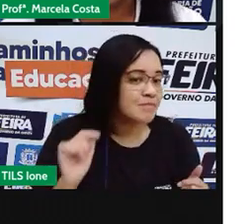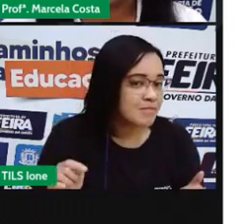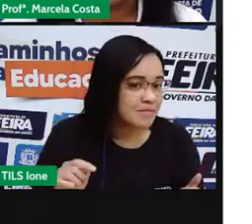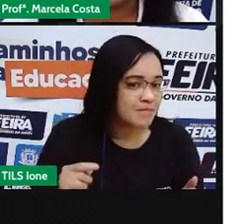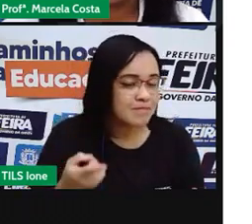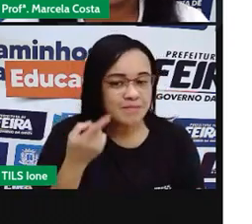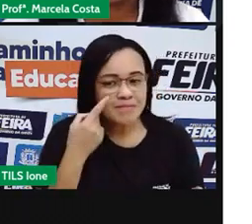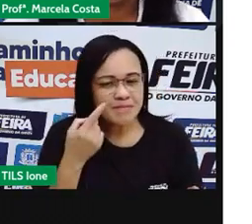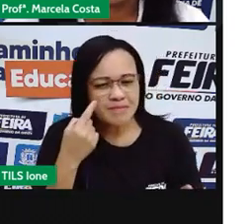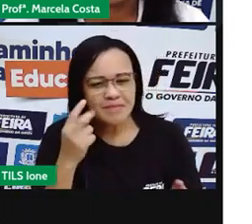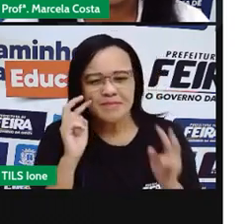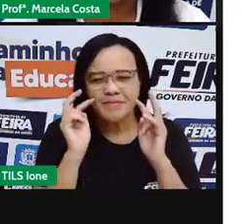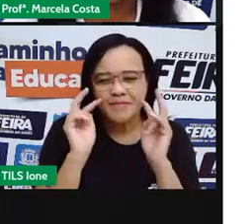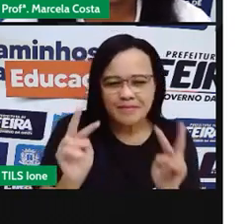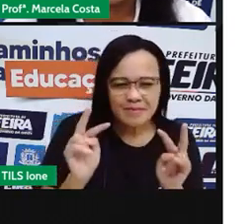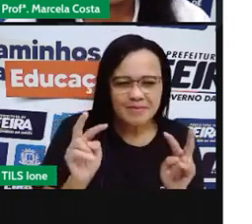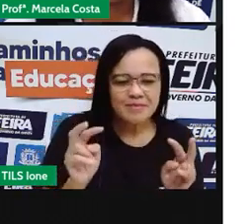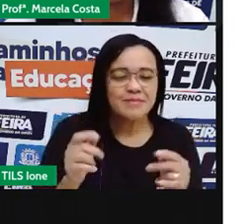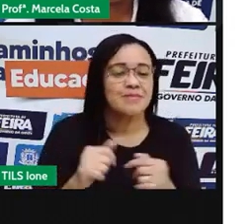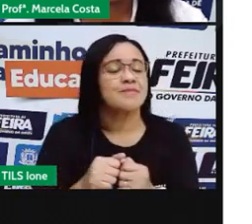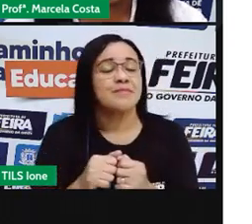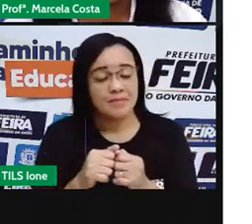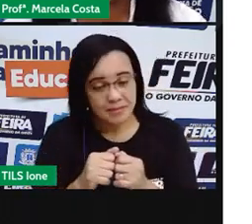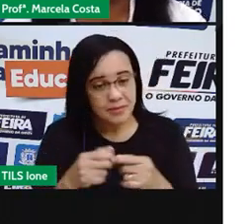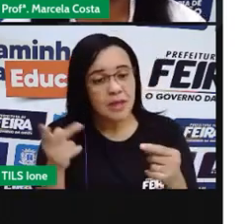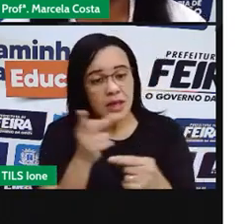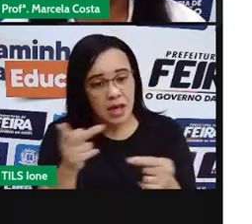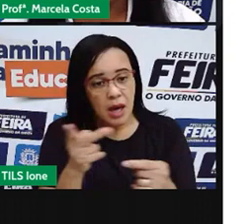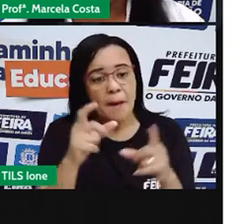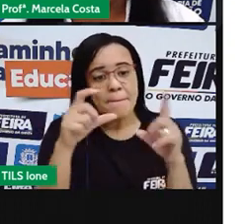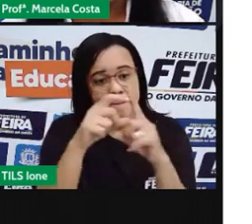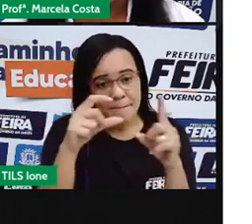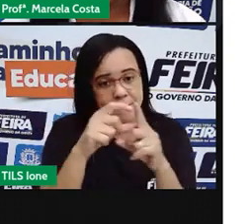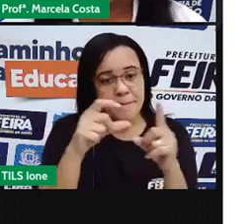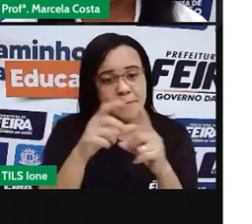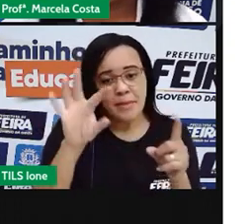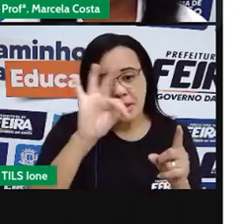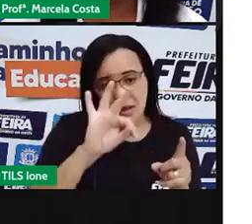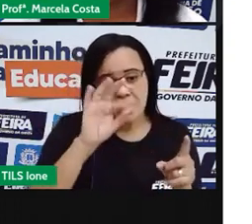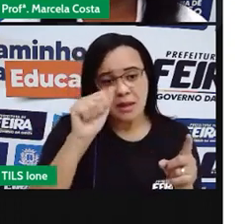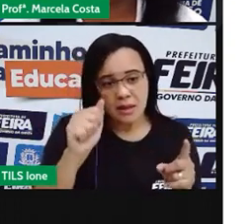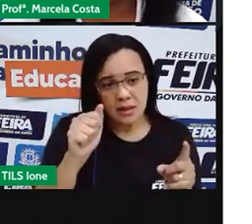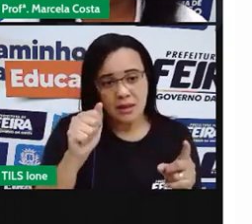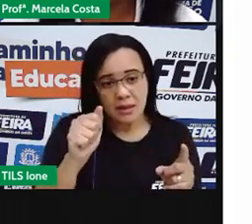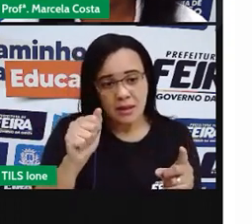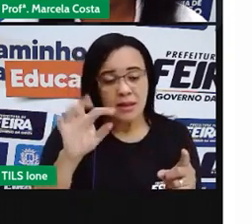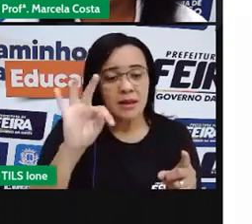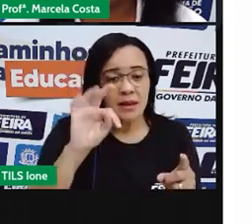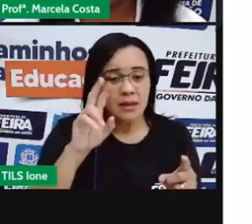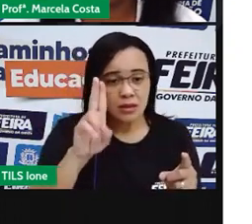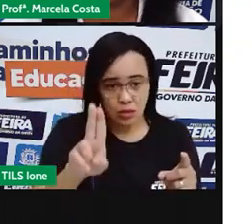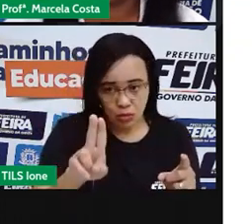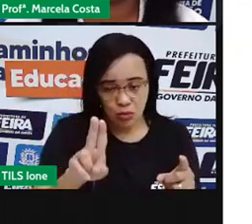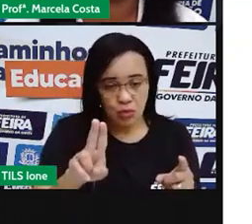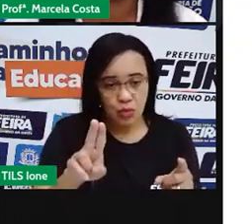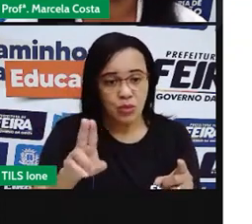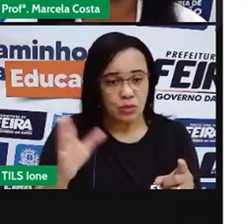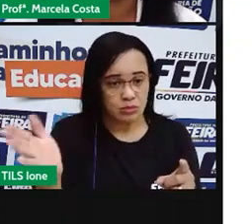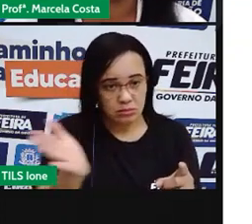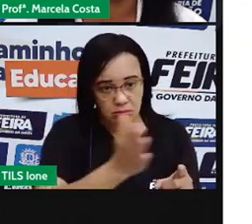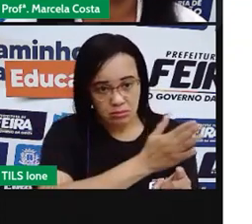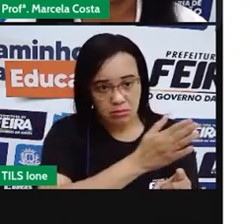Vamos observar que as duas têm aí um som parecido no final, porque elas terminam com a letra U.